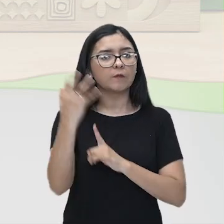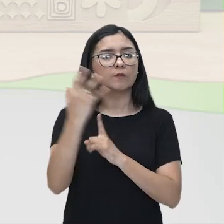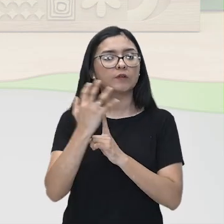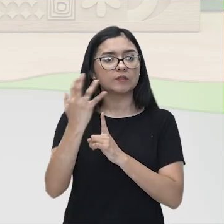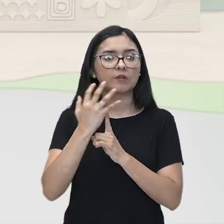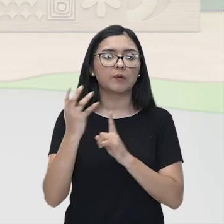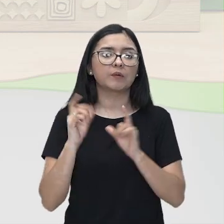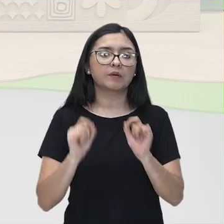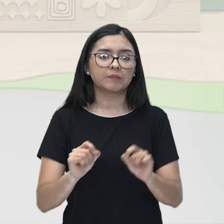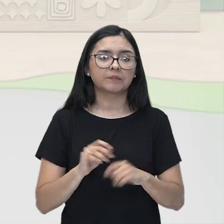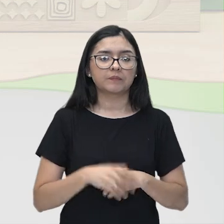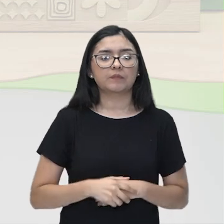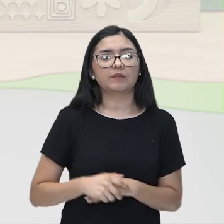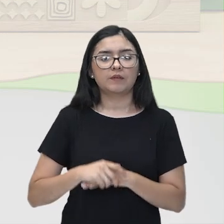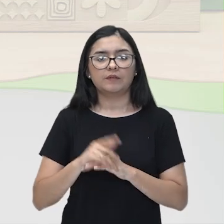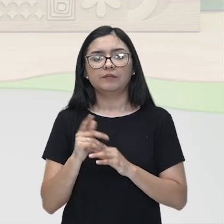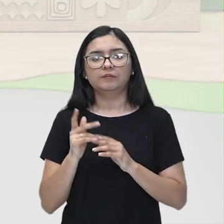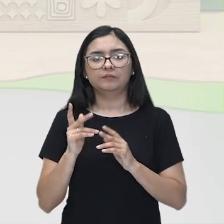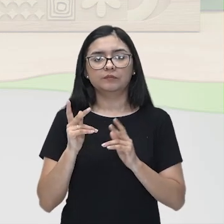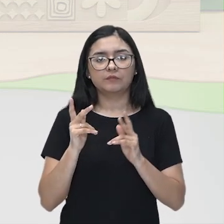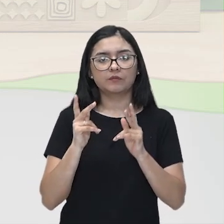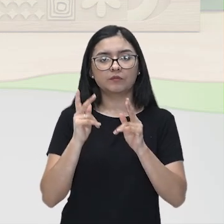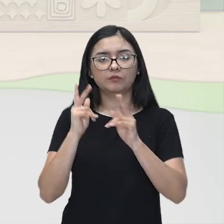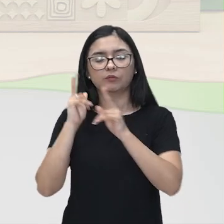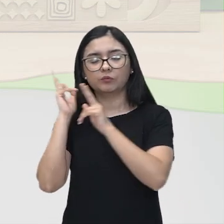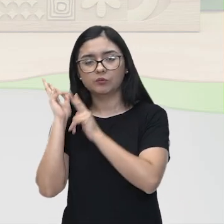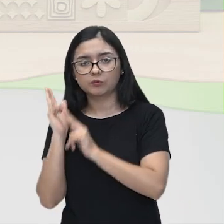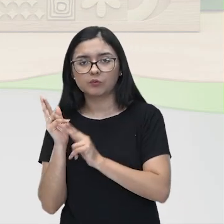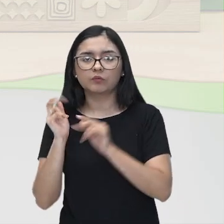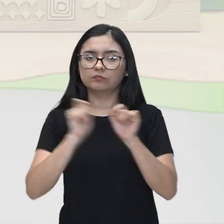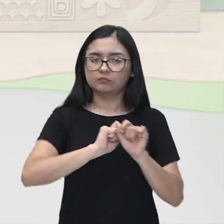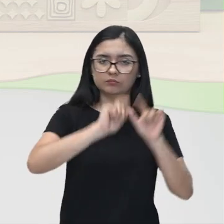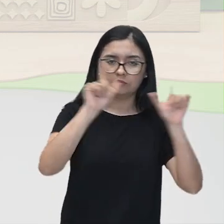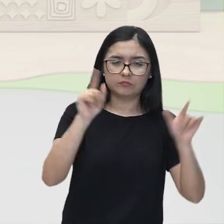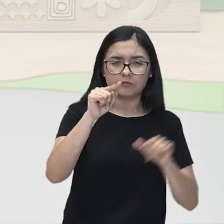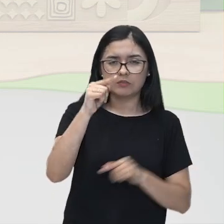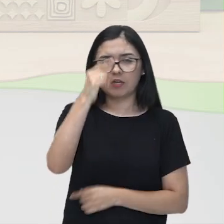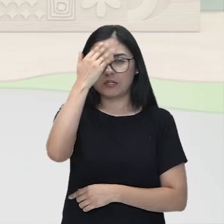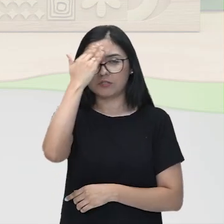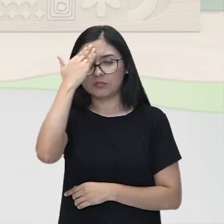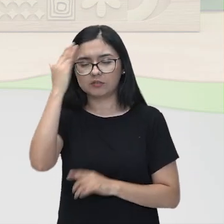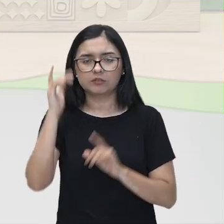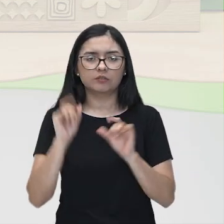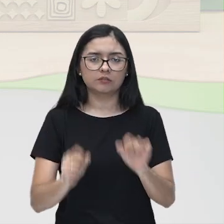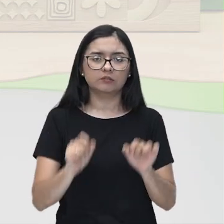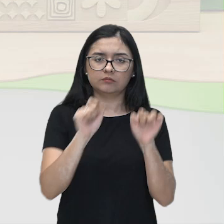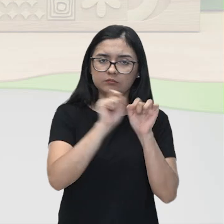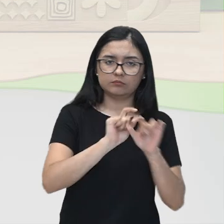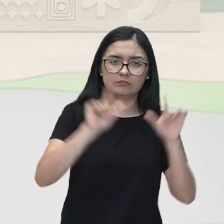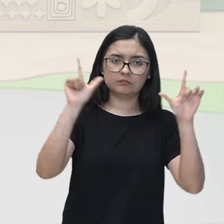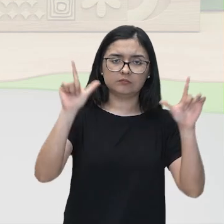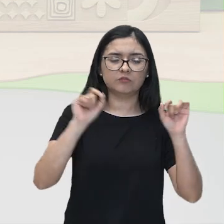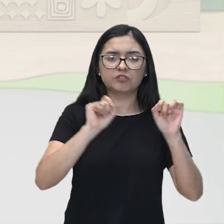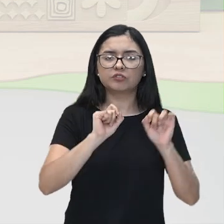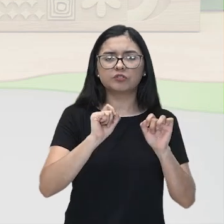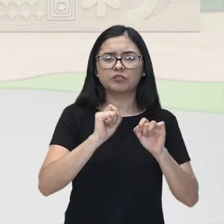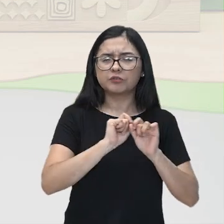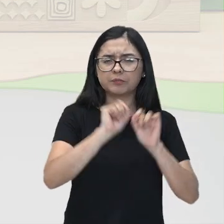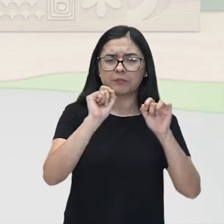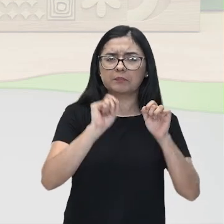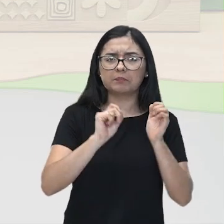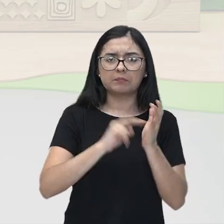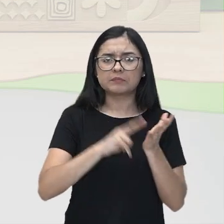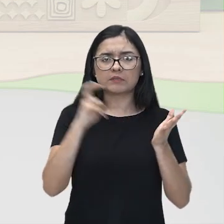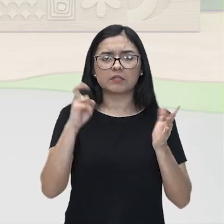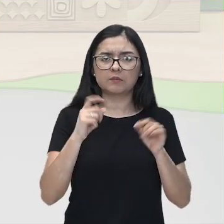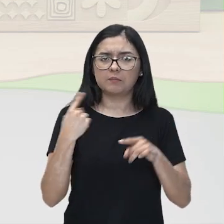ciclo de sono e vigília. Você acha que você acorda de manhã simplesmente porque